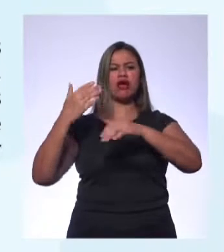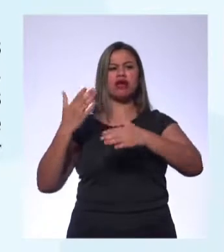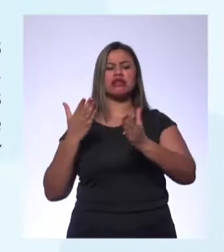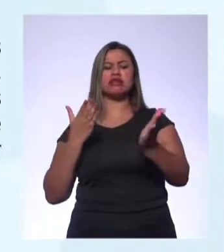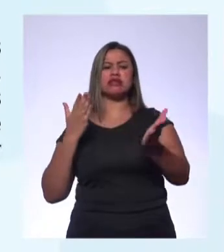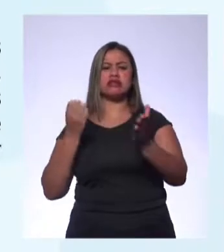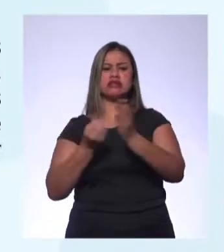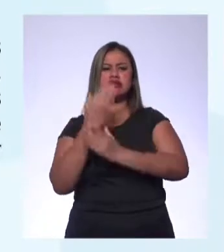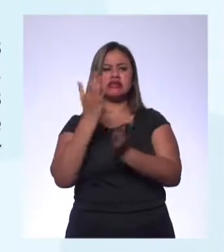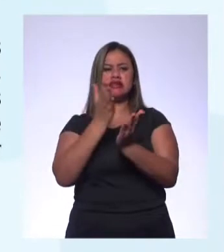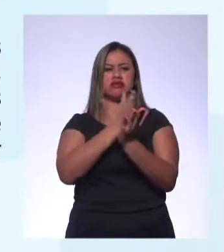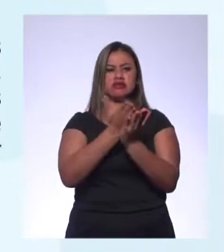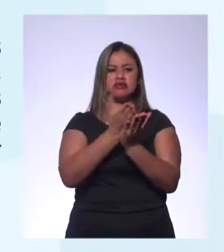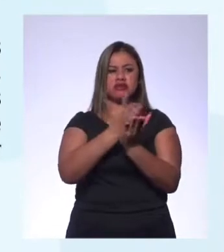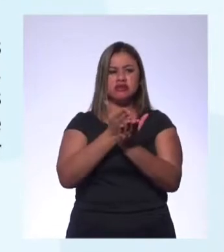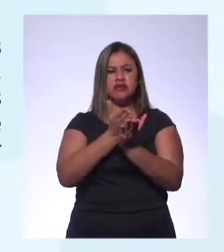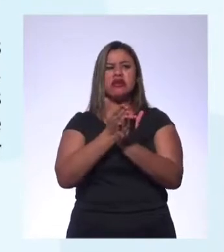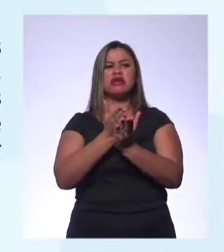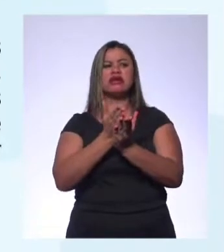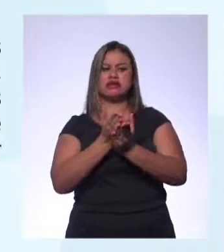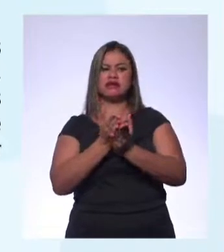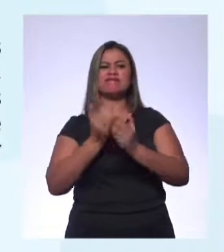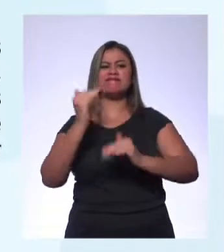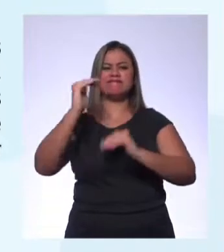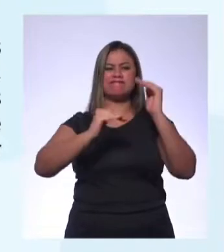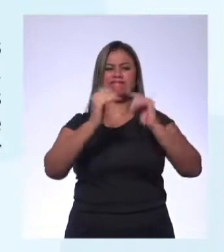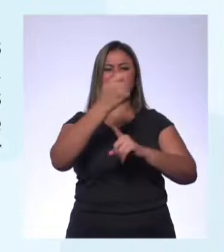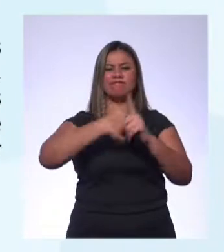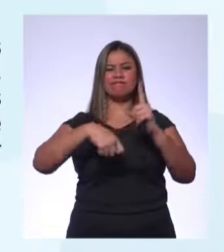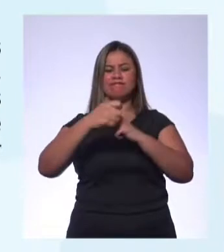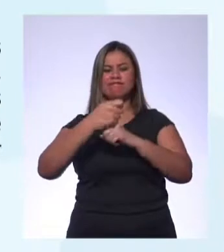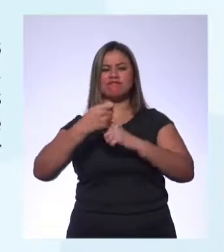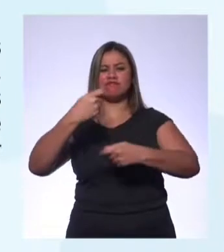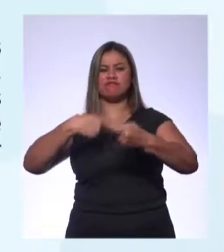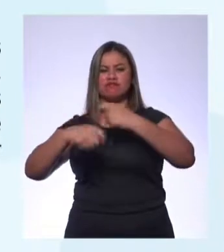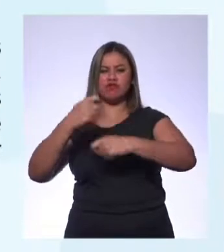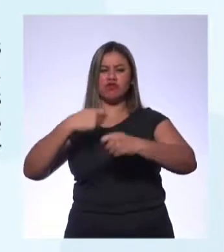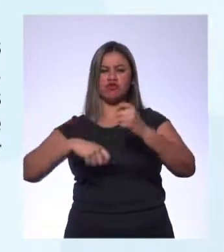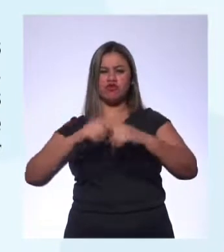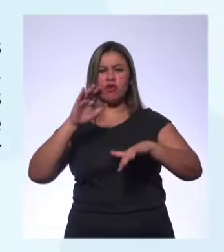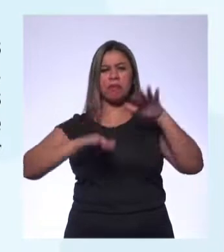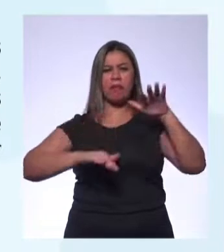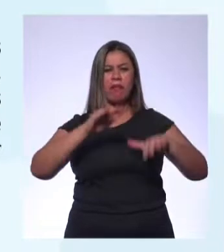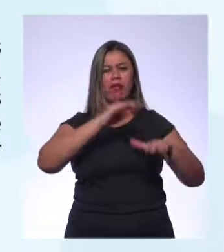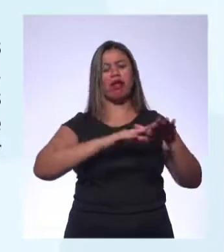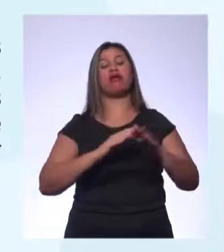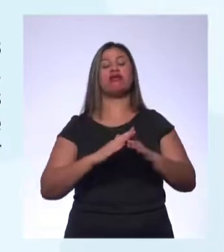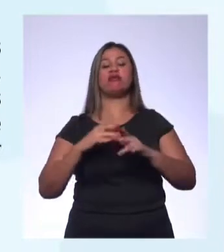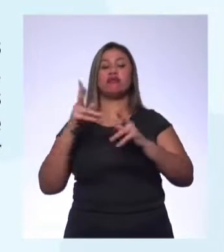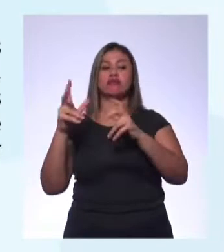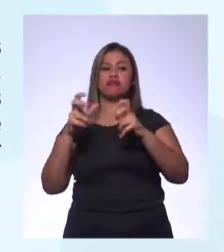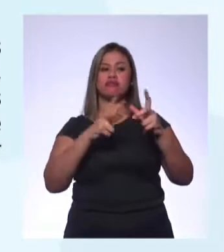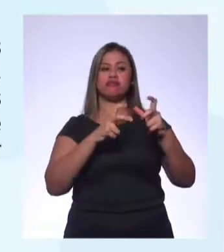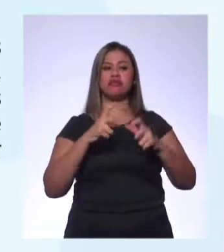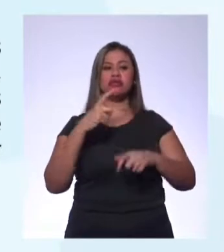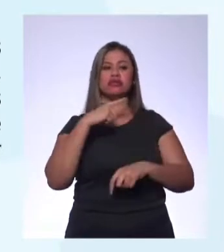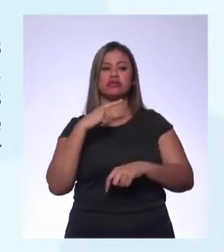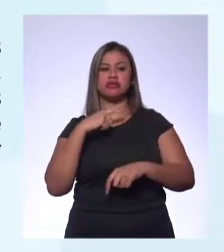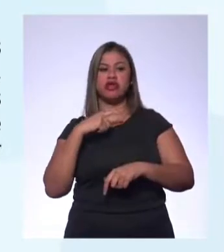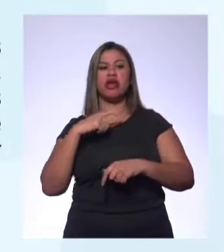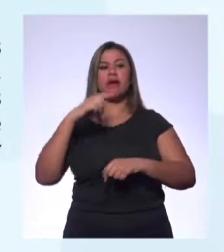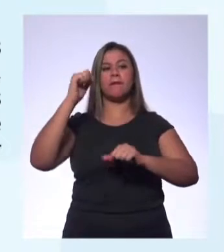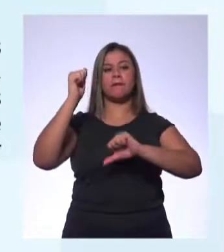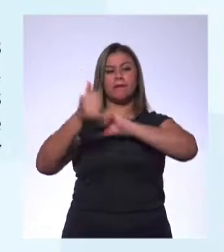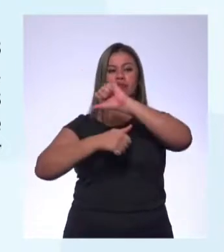fronteiras artificiais e desigualdades socioeconômicas. Reconhecer que as permanências e as mudanças em relação às